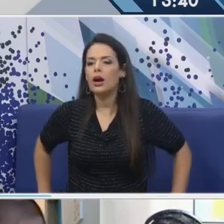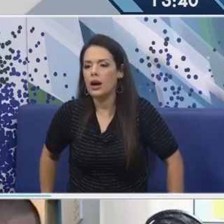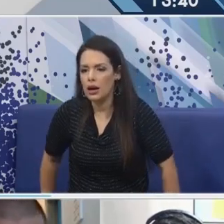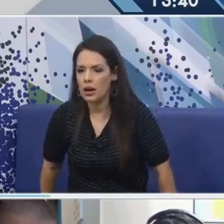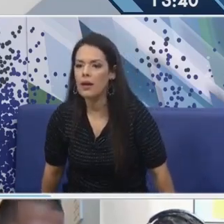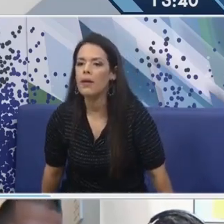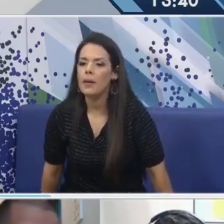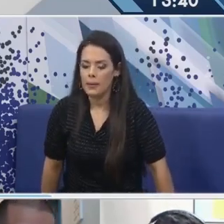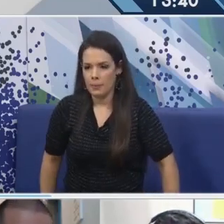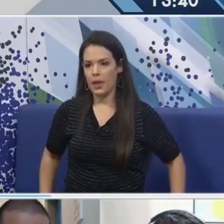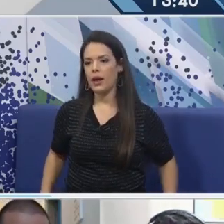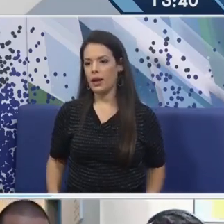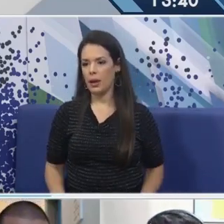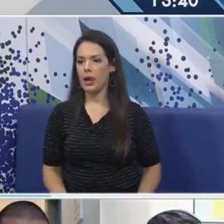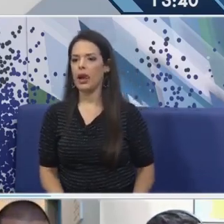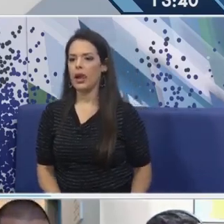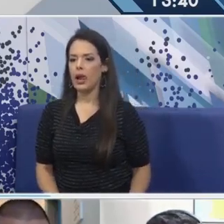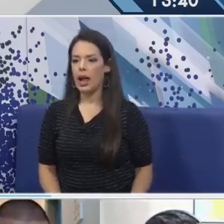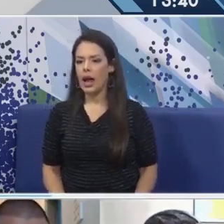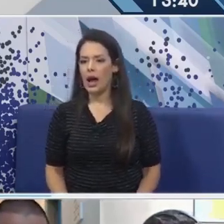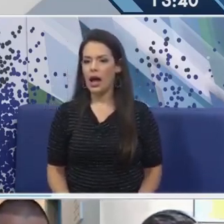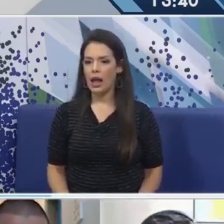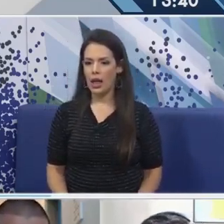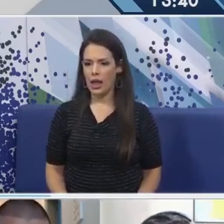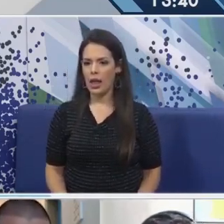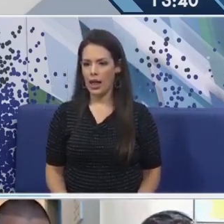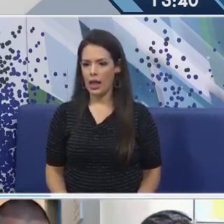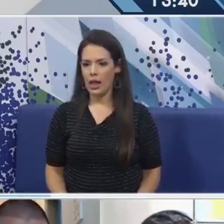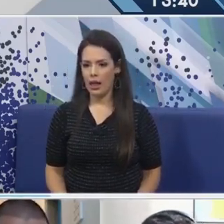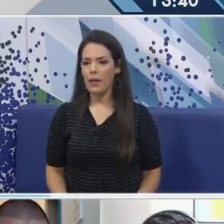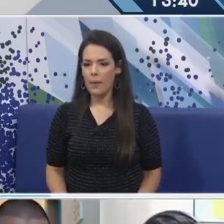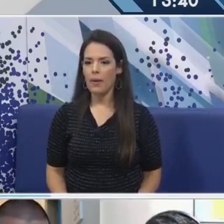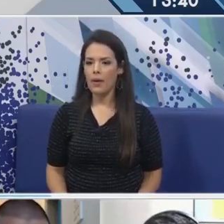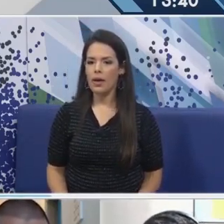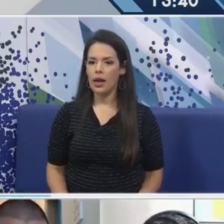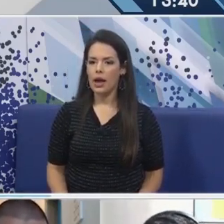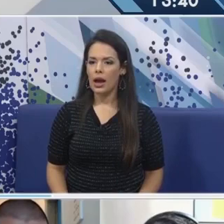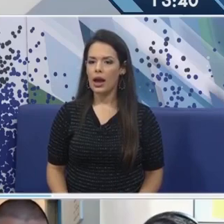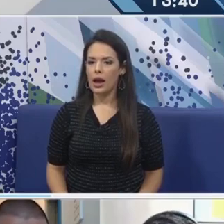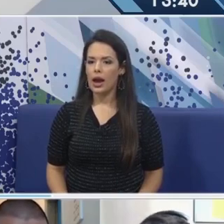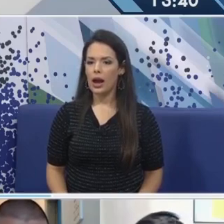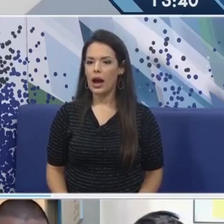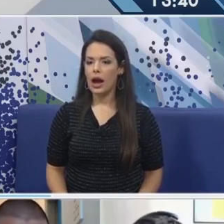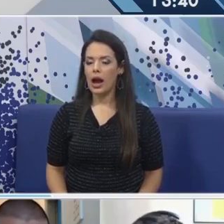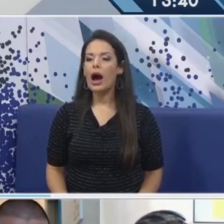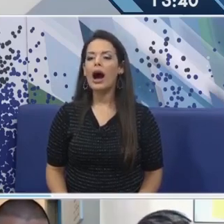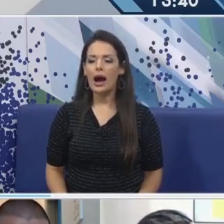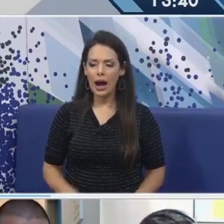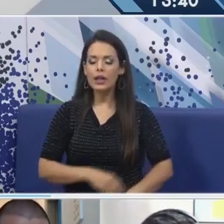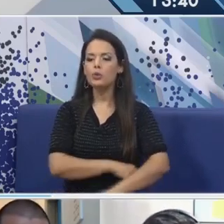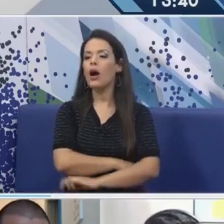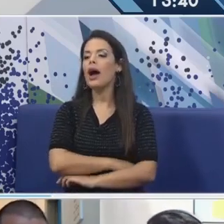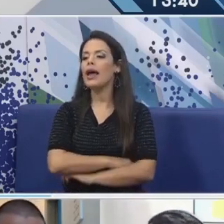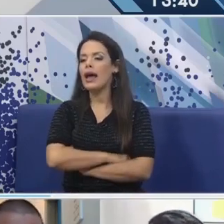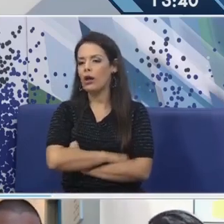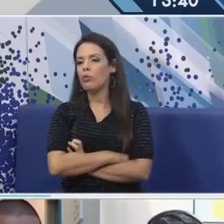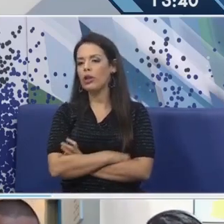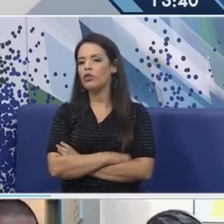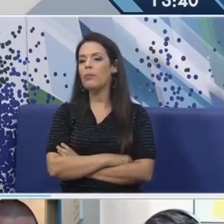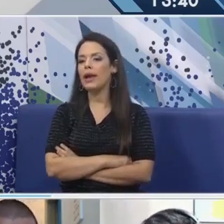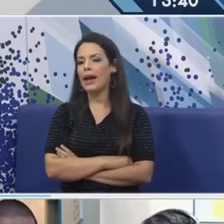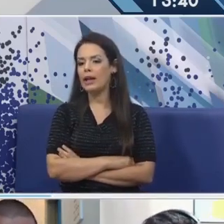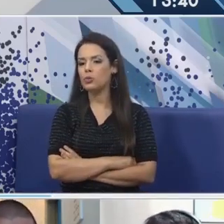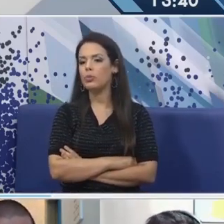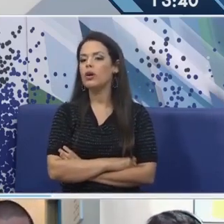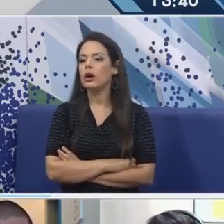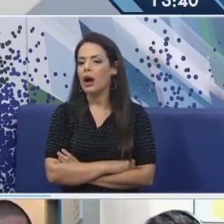quebrar a tua perna é muito maior. O pé dele ele virou de lado, né? Só que exatamente. Não tava preso no chão. Se tivesse preso, eu acho que arrebentava tudo ali, né? Então, o